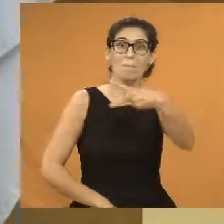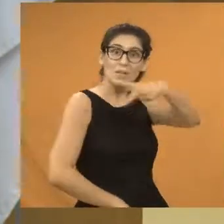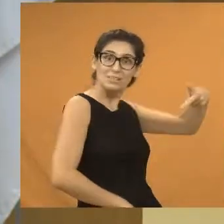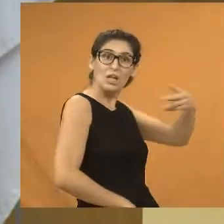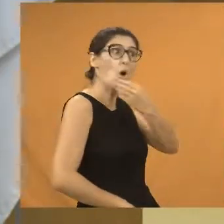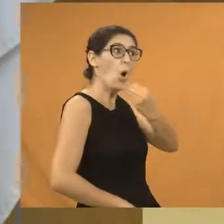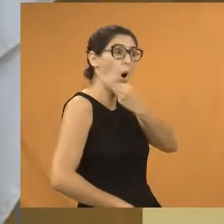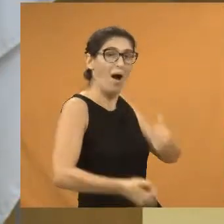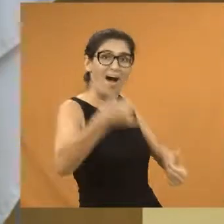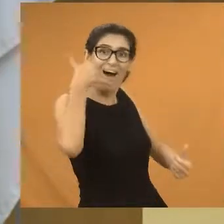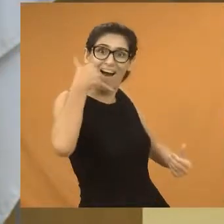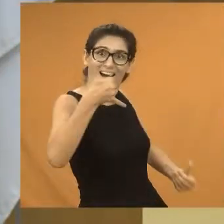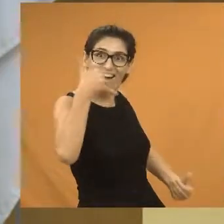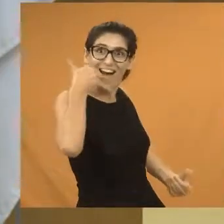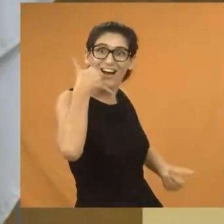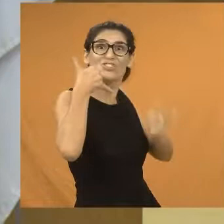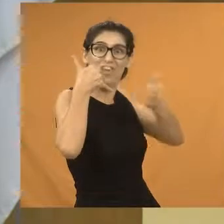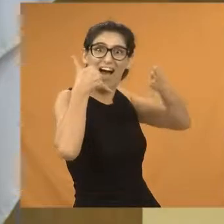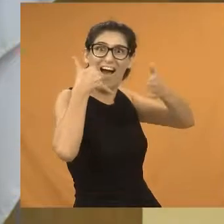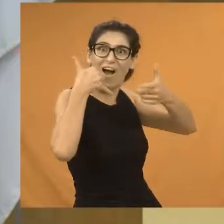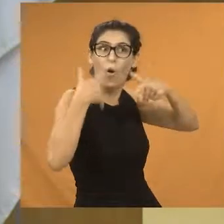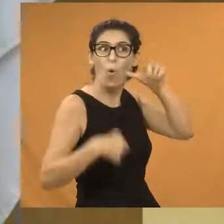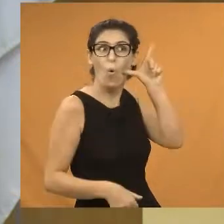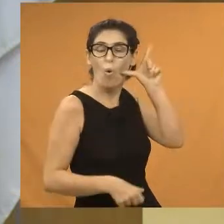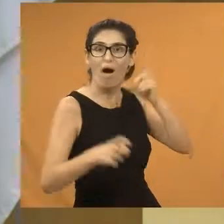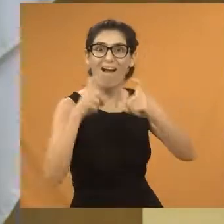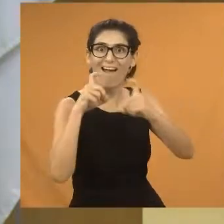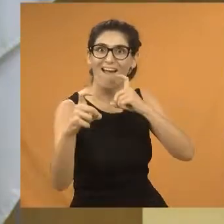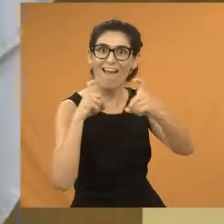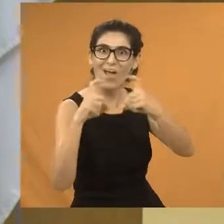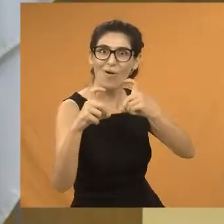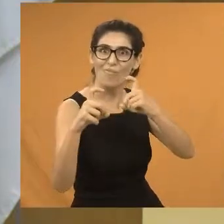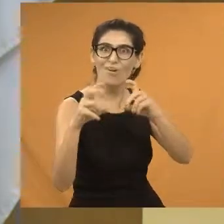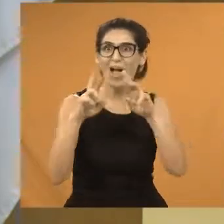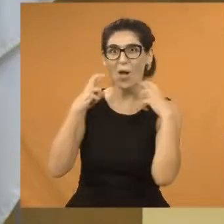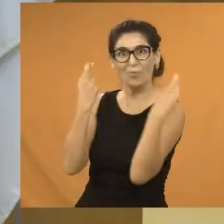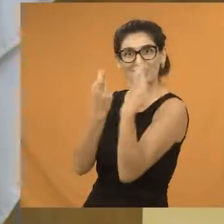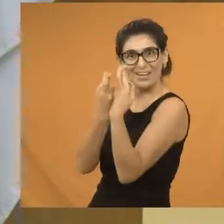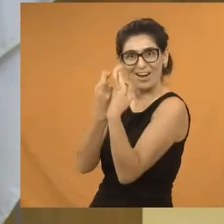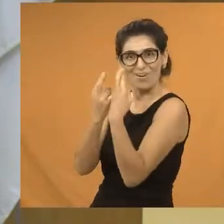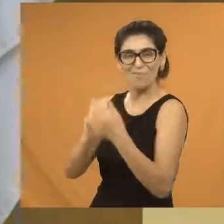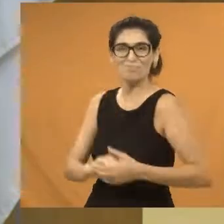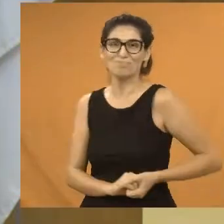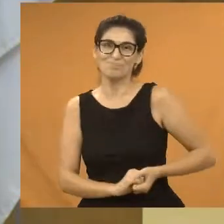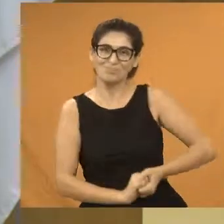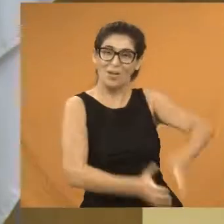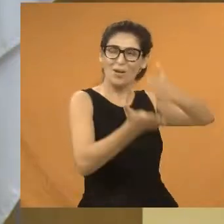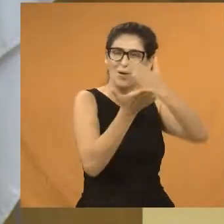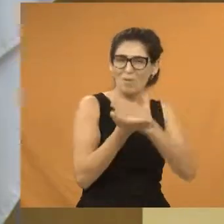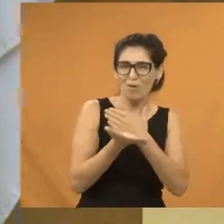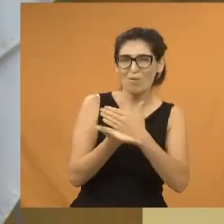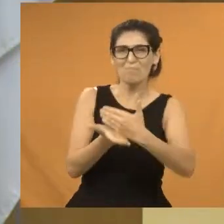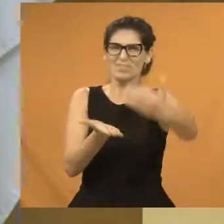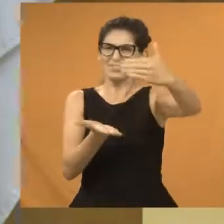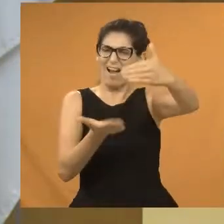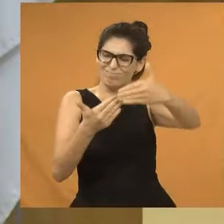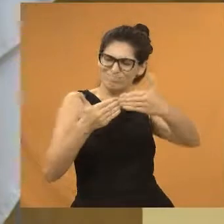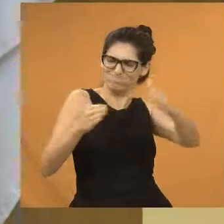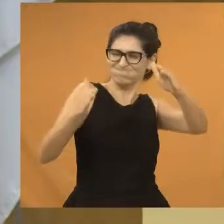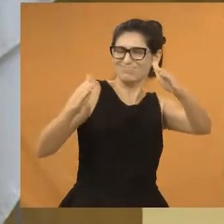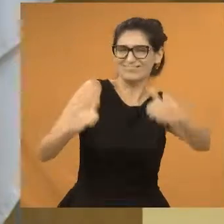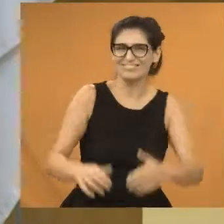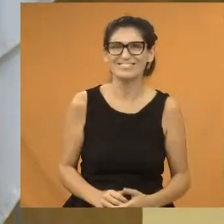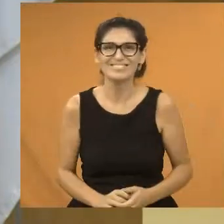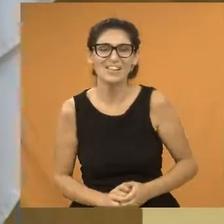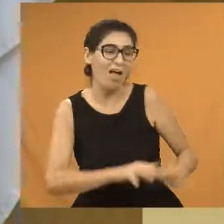empresa. Eles fizeram a primeira reunião ontem, o que eles chamam de kick-off, que é o pontapé inicial, montar o time,